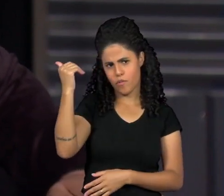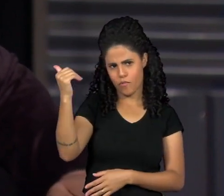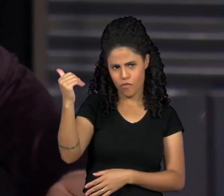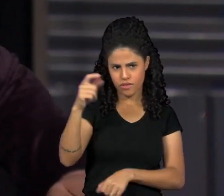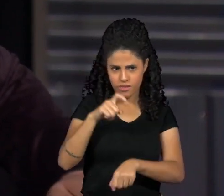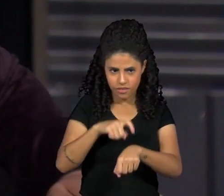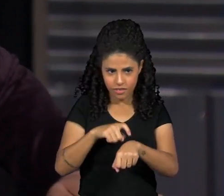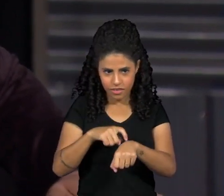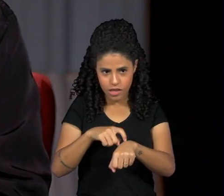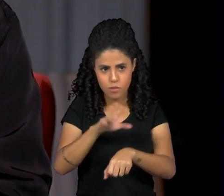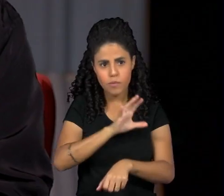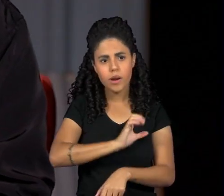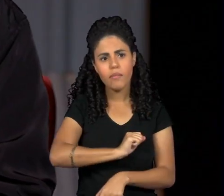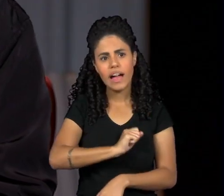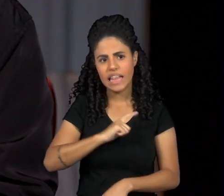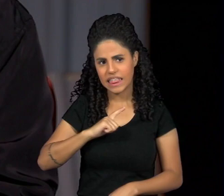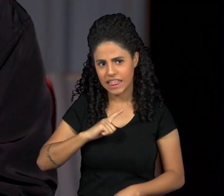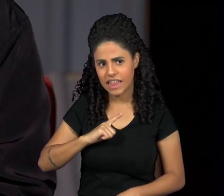para o amor?